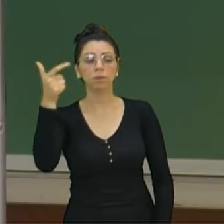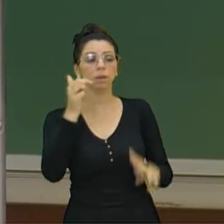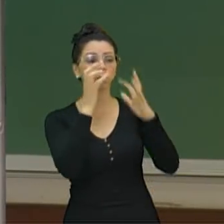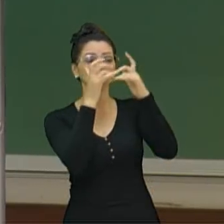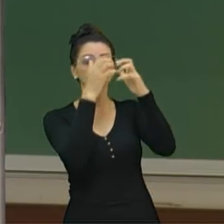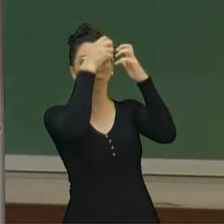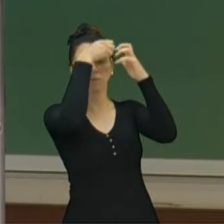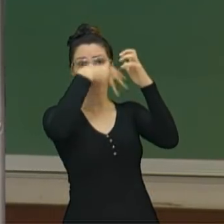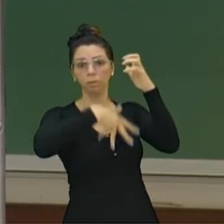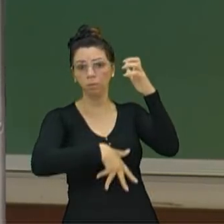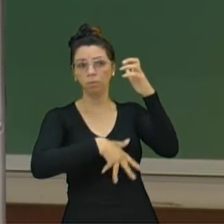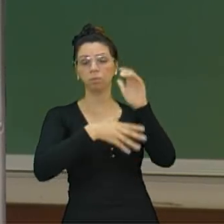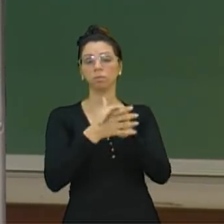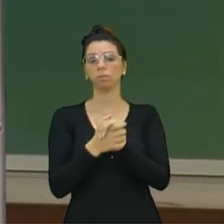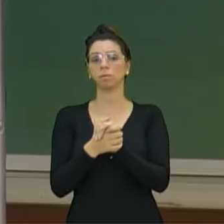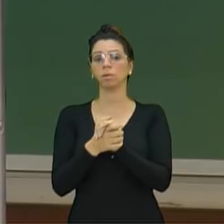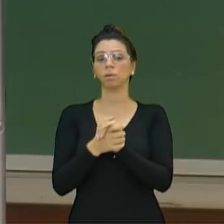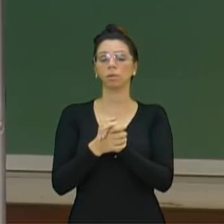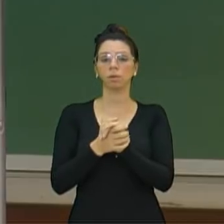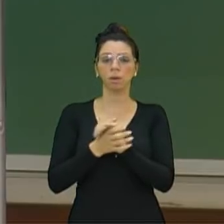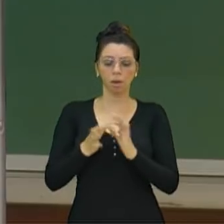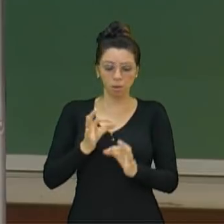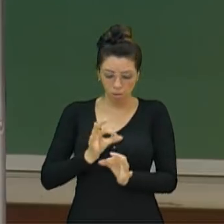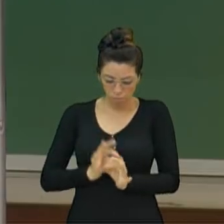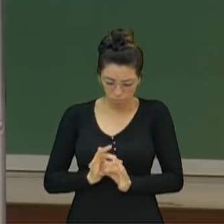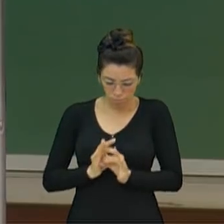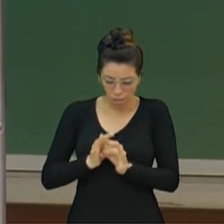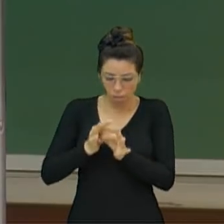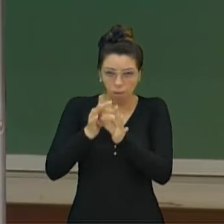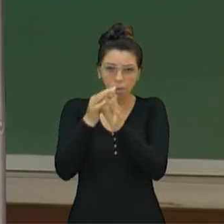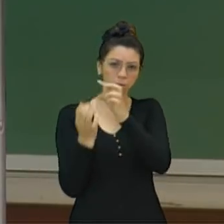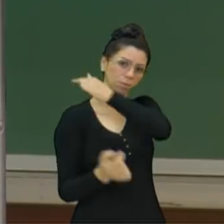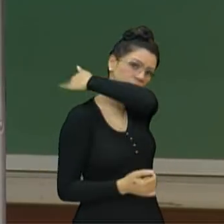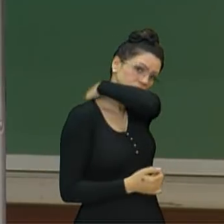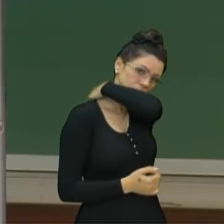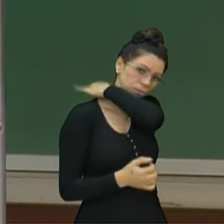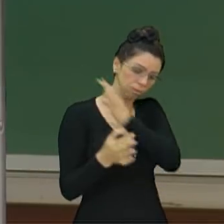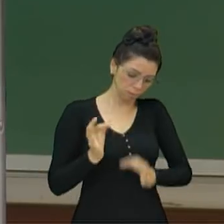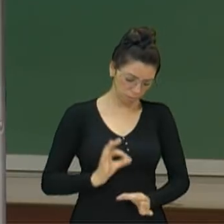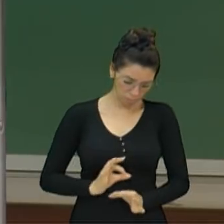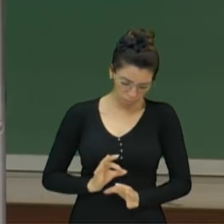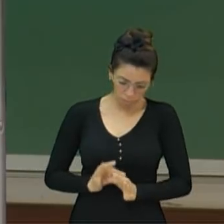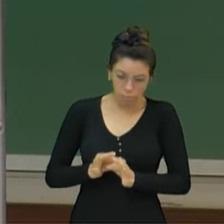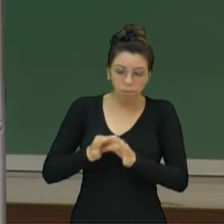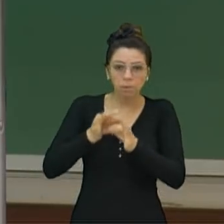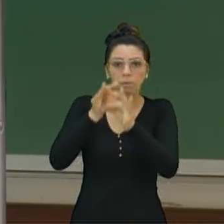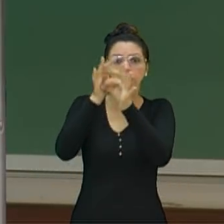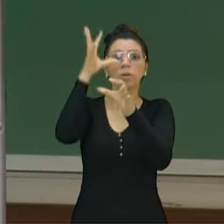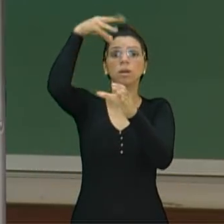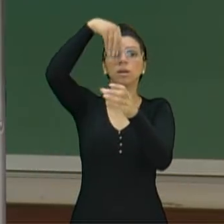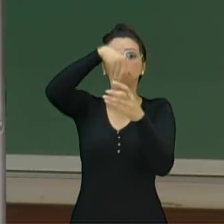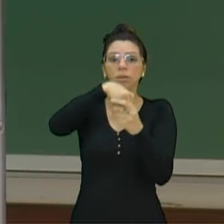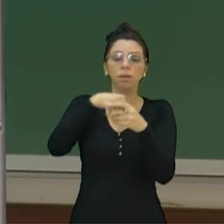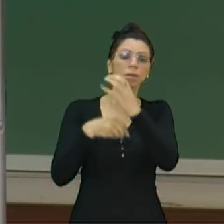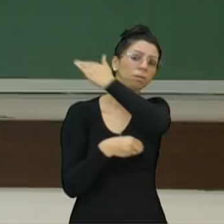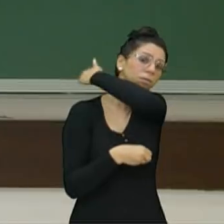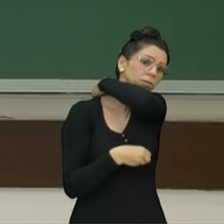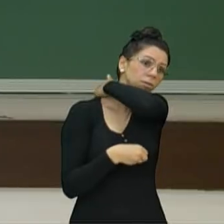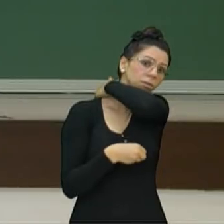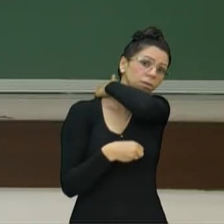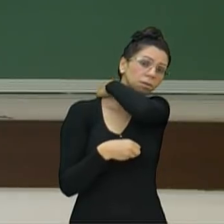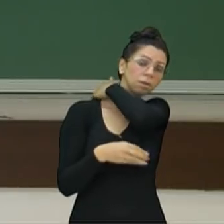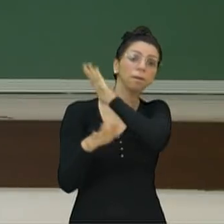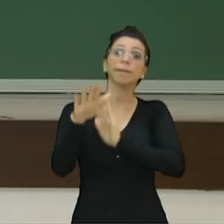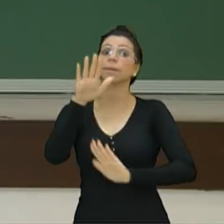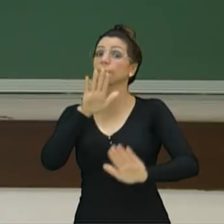central, que é a nossa medula, que fica, a nossa medula espinal, que fica dentro da nossa coluna vertebral, que